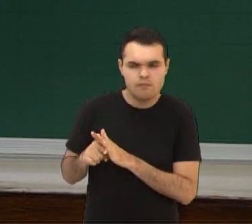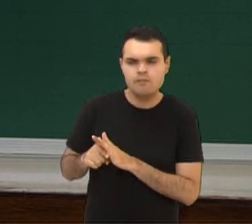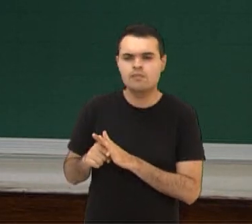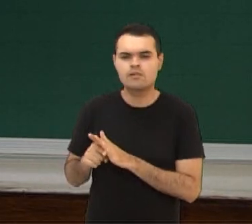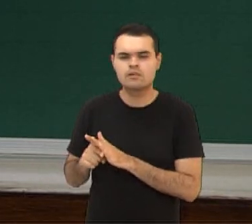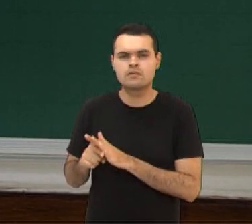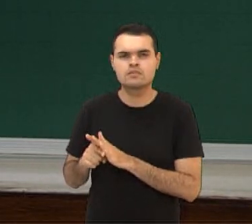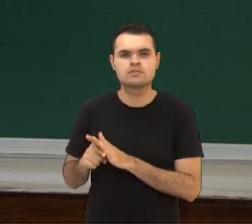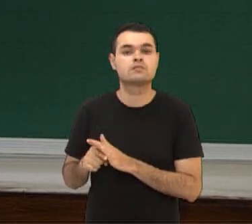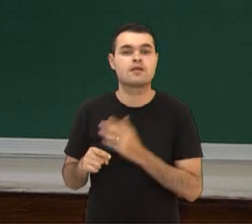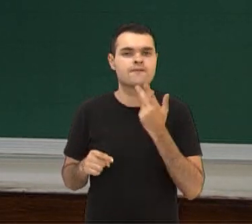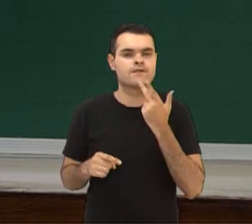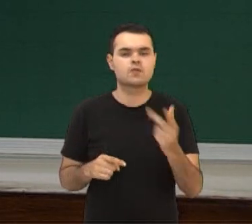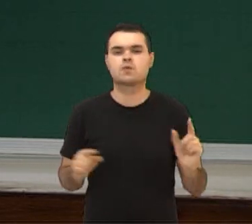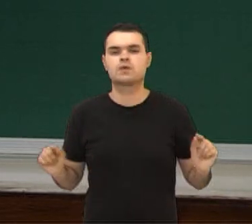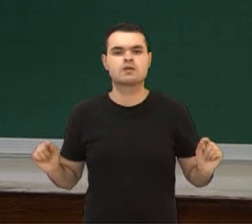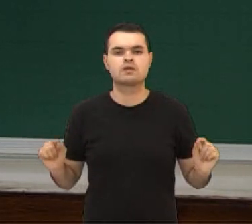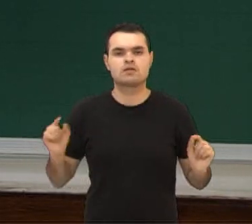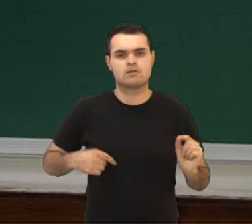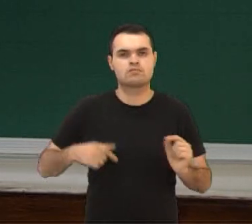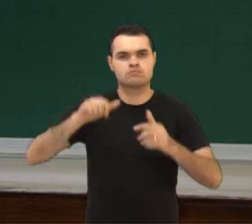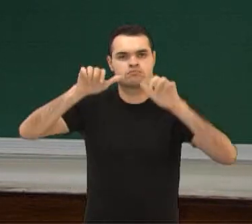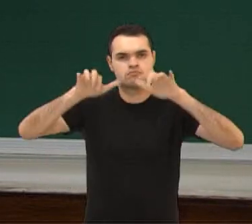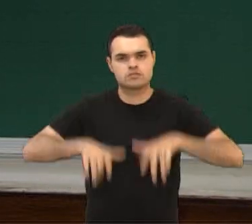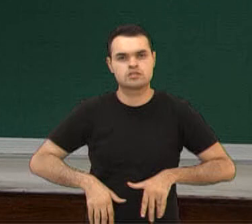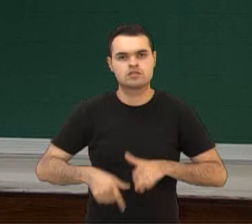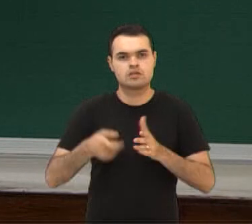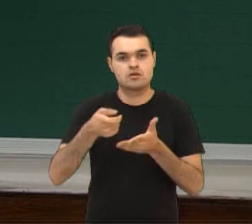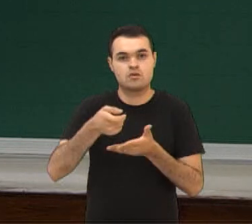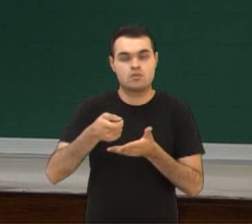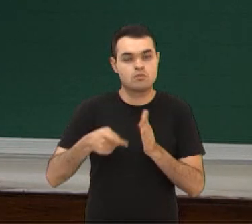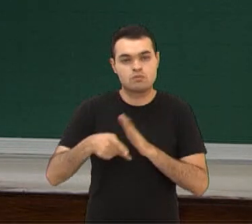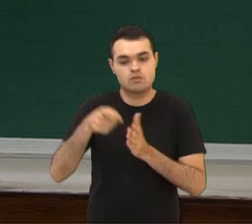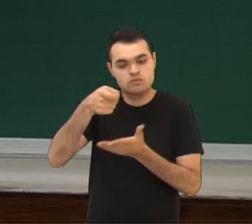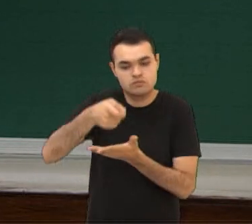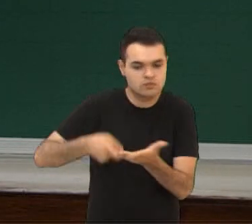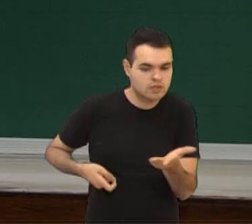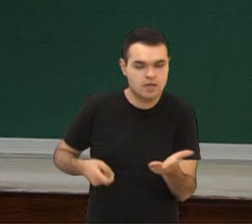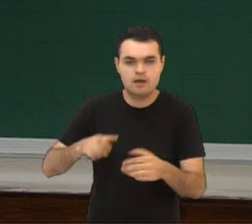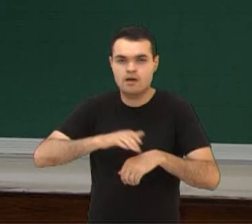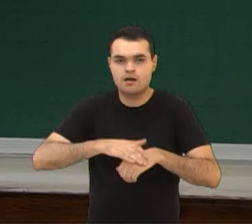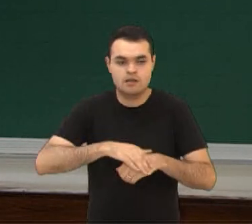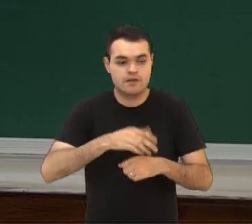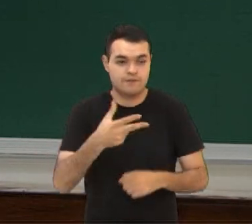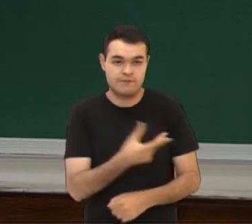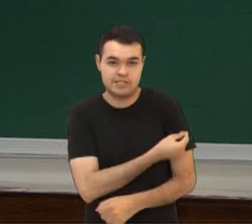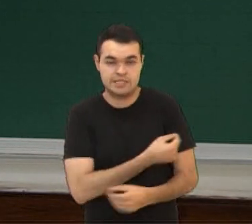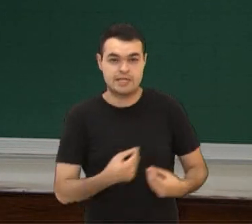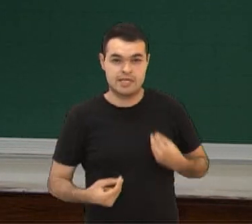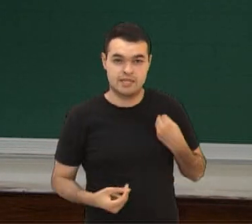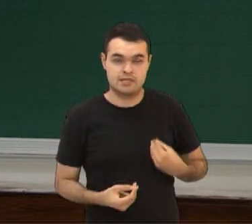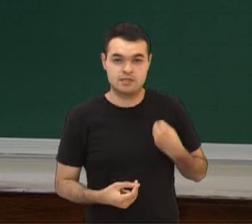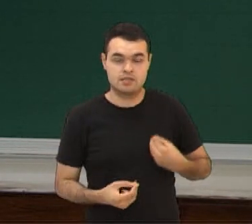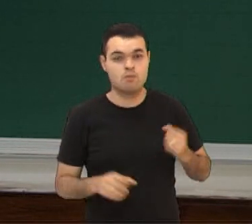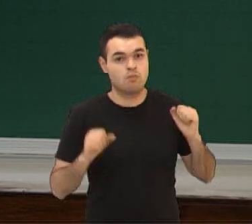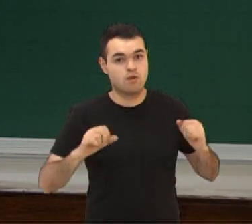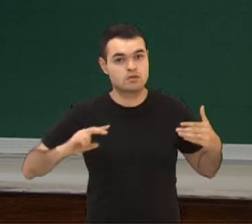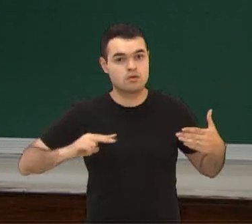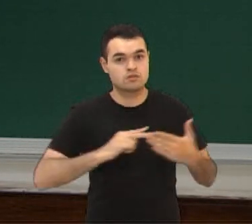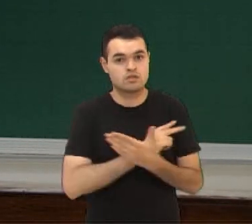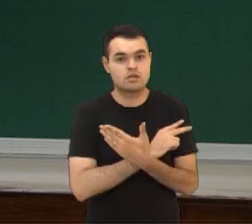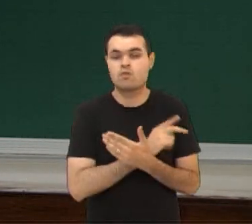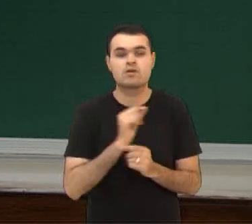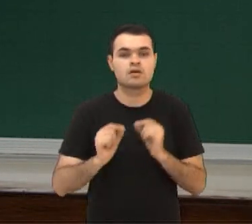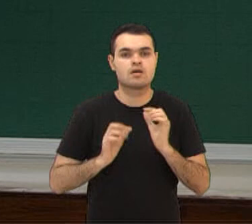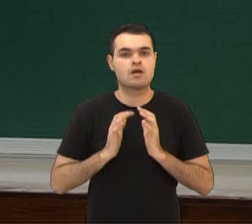e acabou dizendo, fazendo um artigo, dizendo que essa vacina que já existia podia causar o